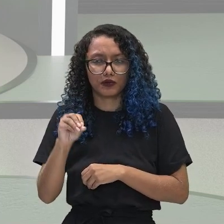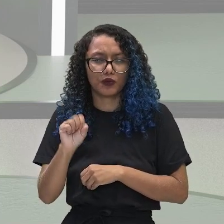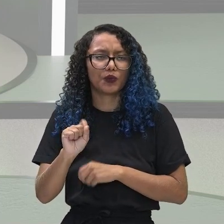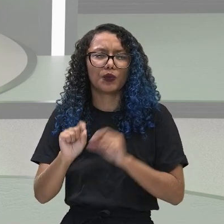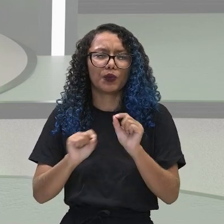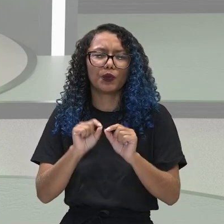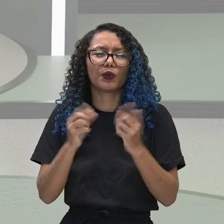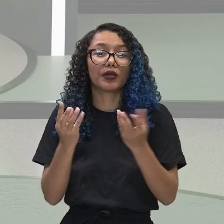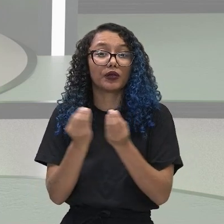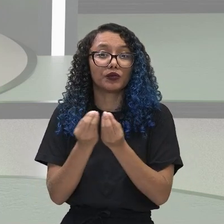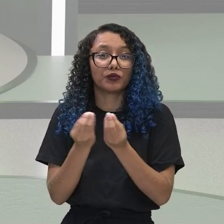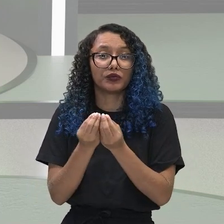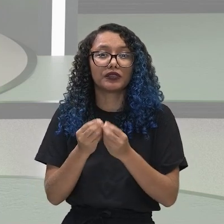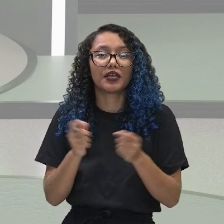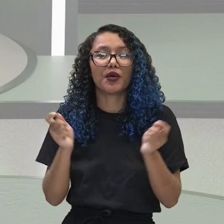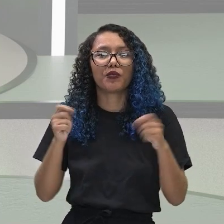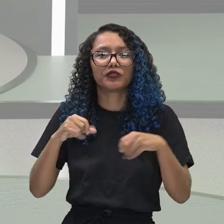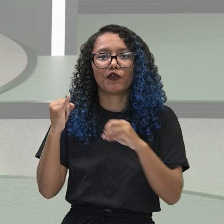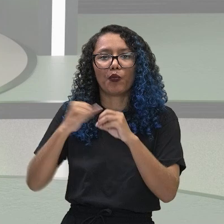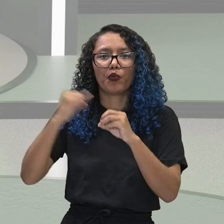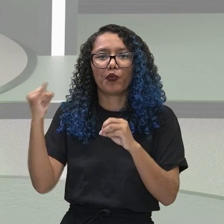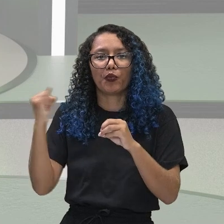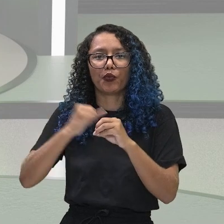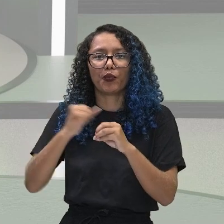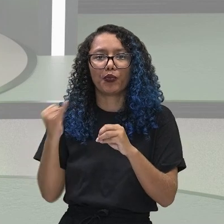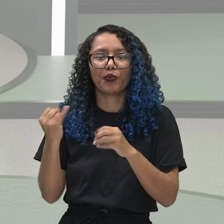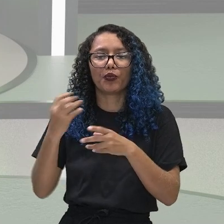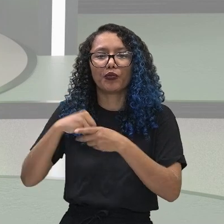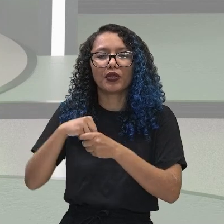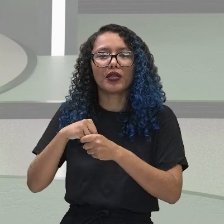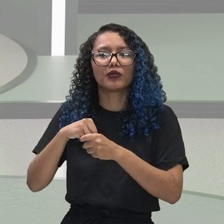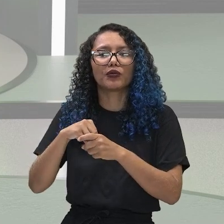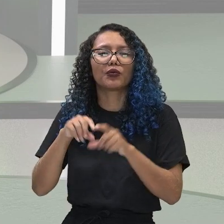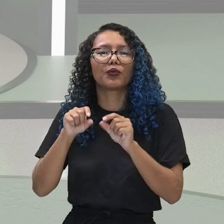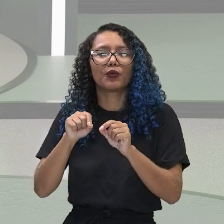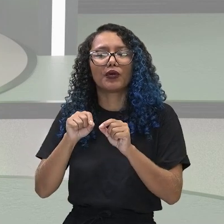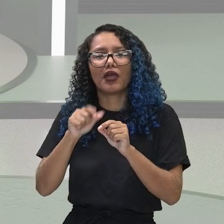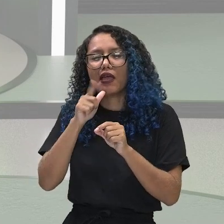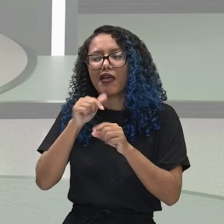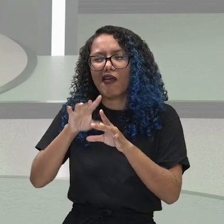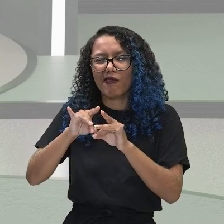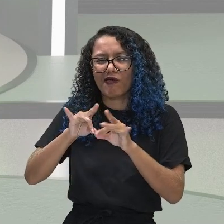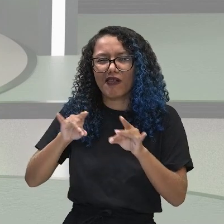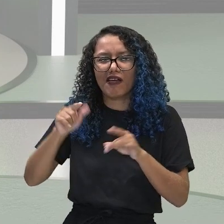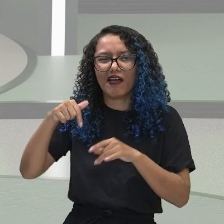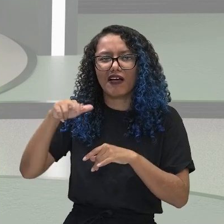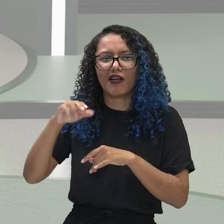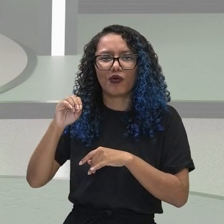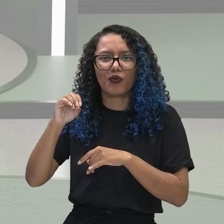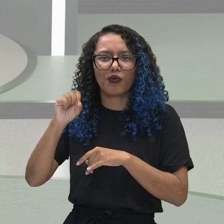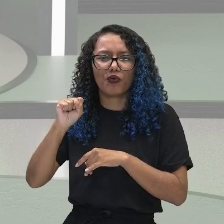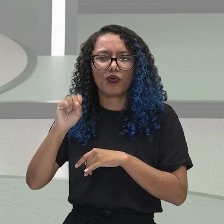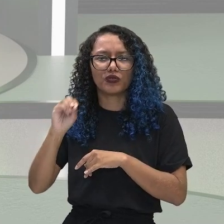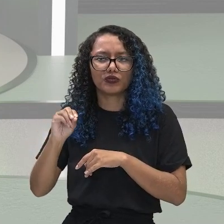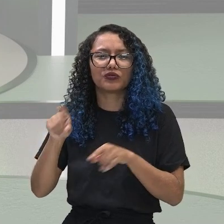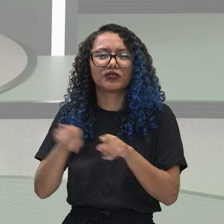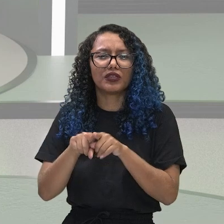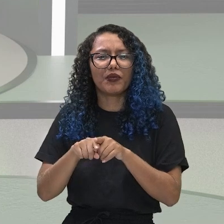se ionizam em meio aquoso, são condutores de energia e